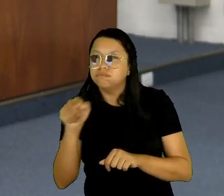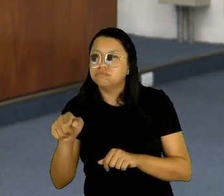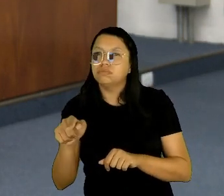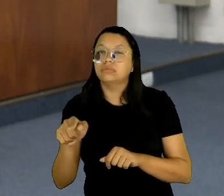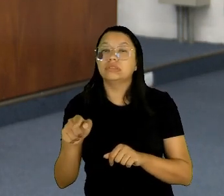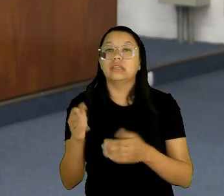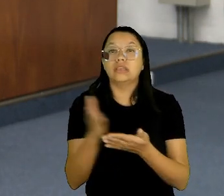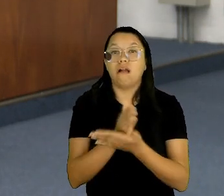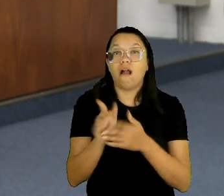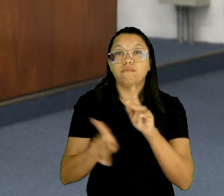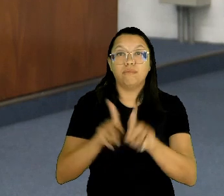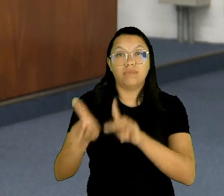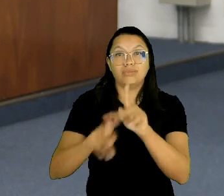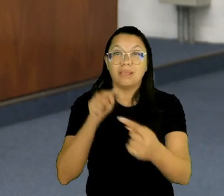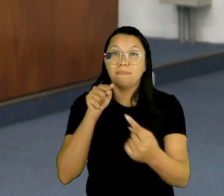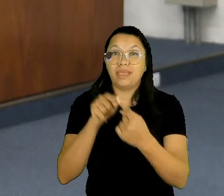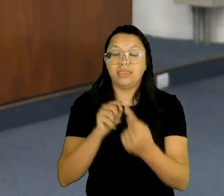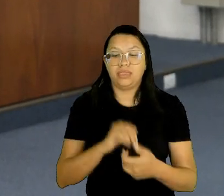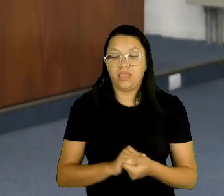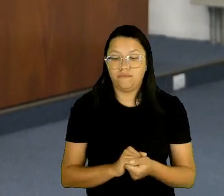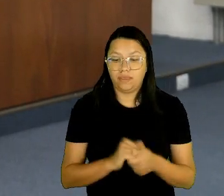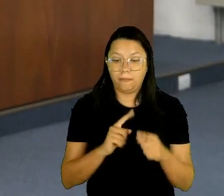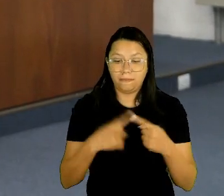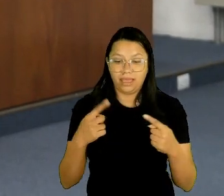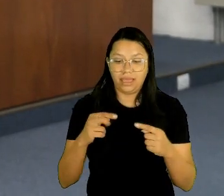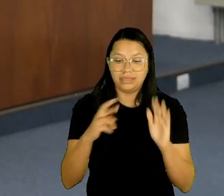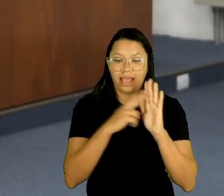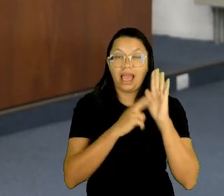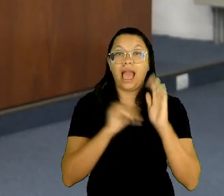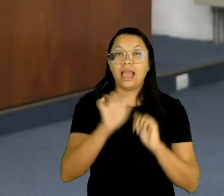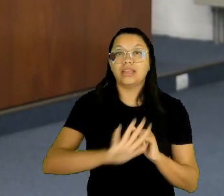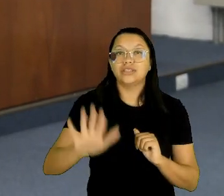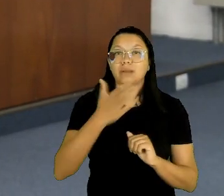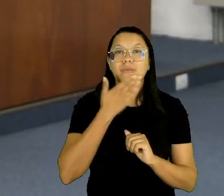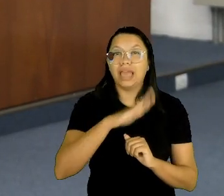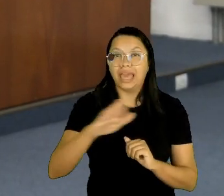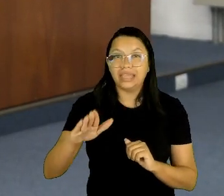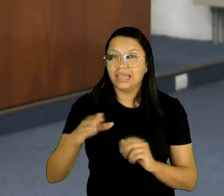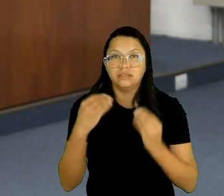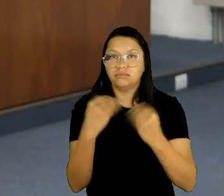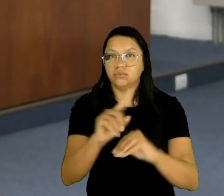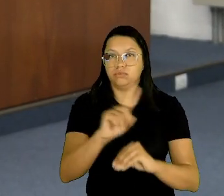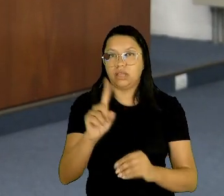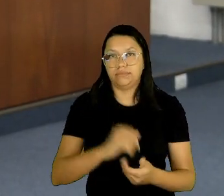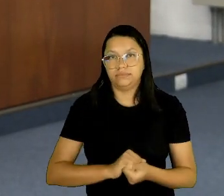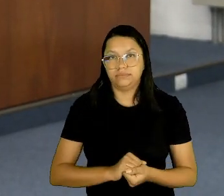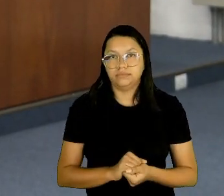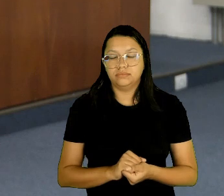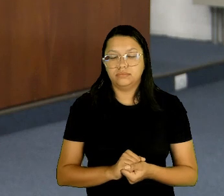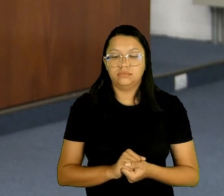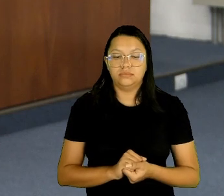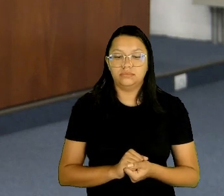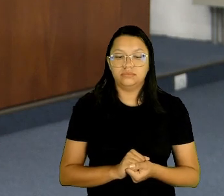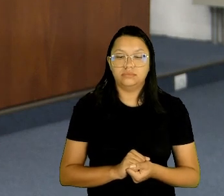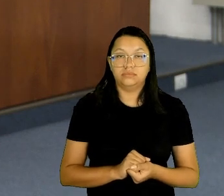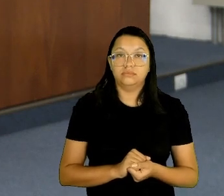risco-benefício de você dar uma estatina em algumas populações específicas, mas regra geral, criança, a gente não costuma dar estatina.